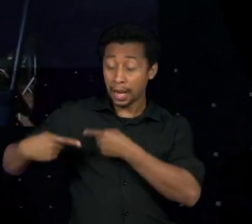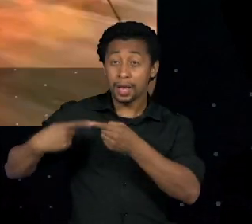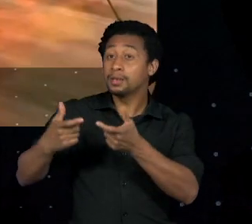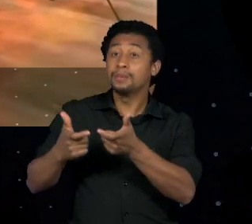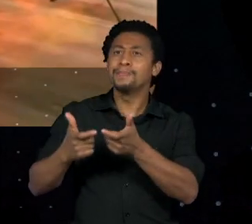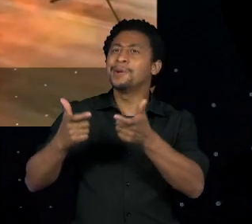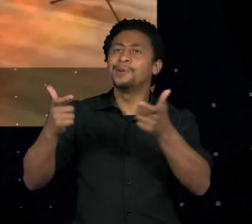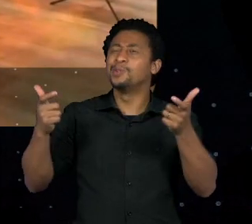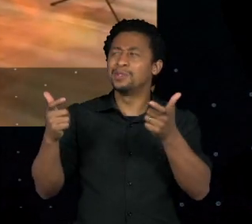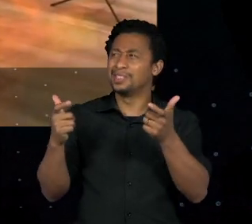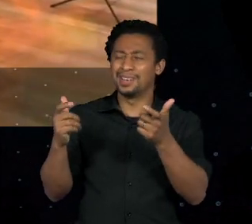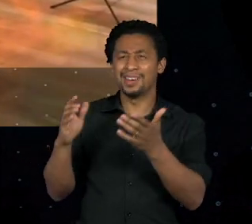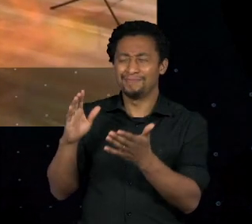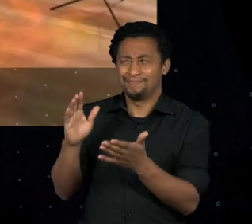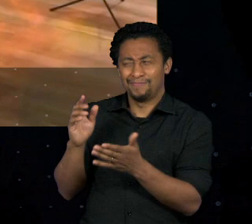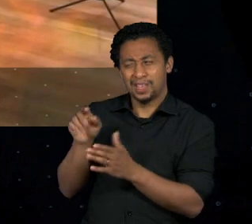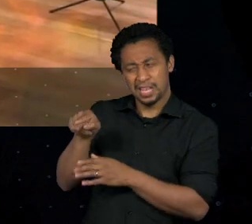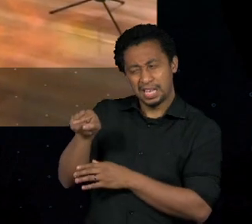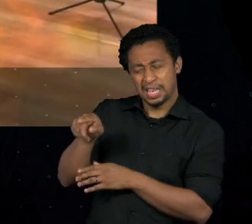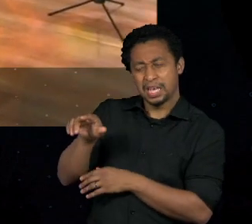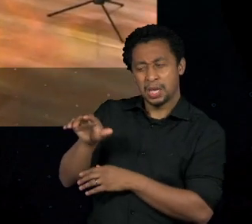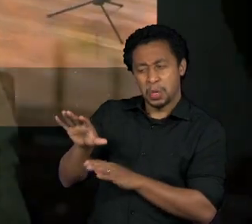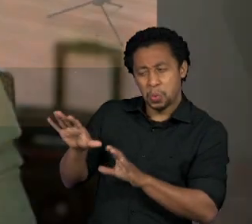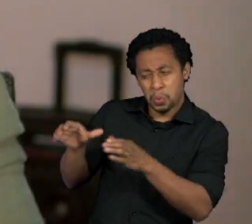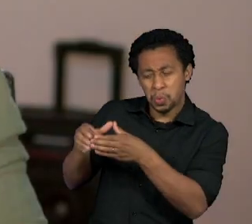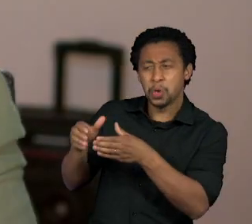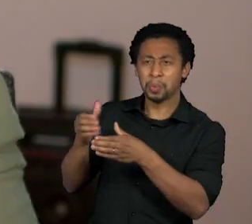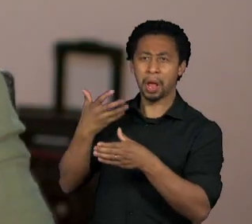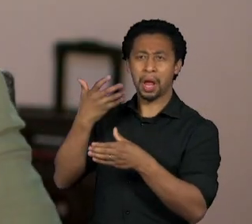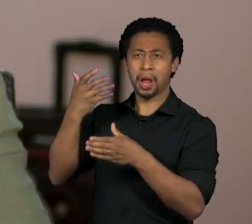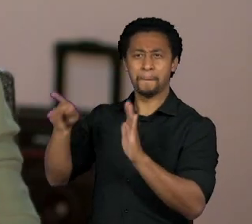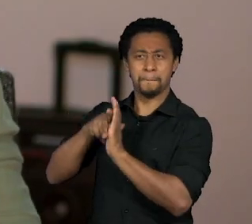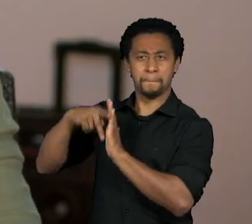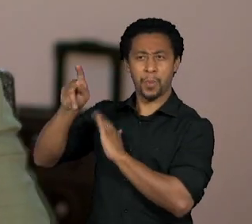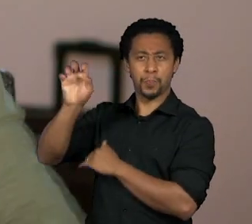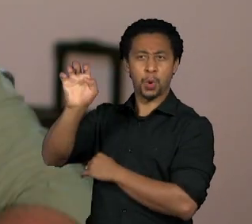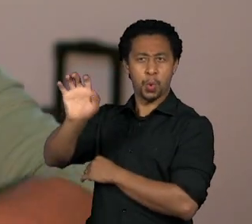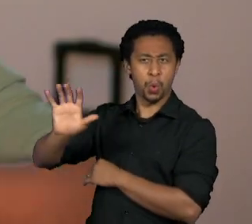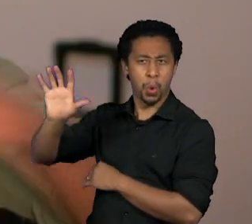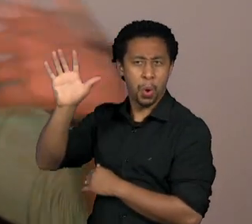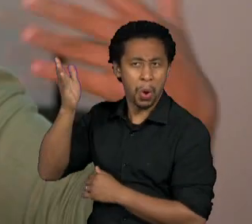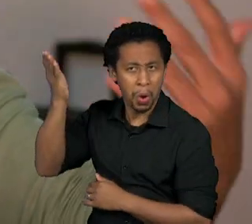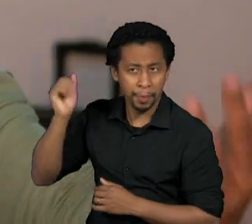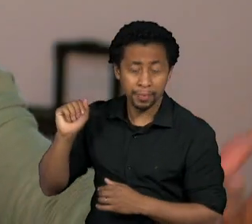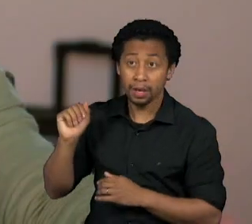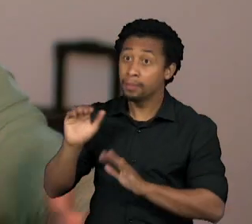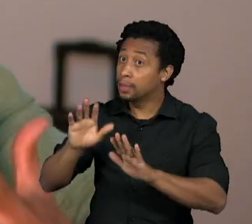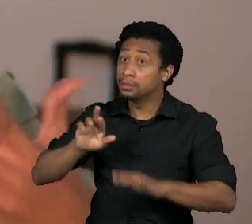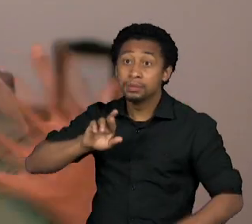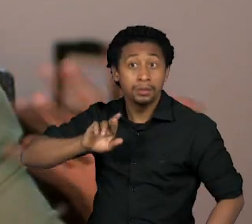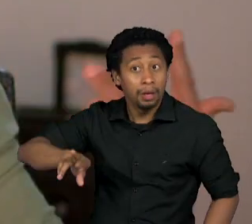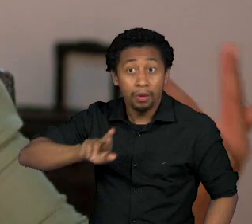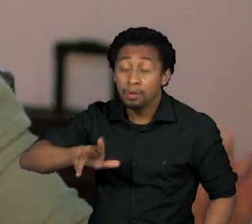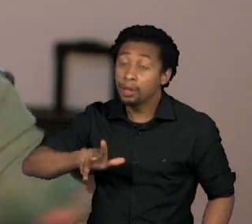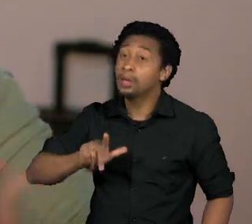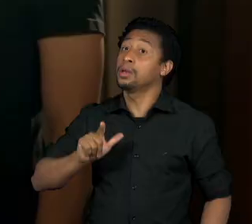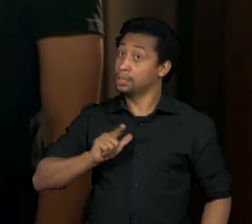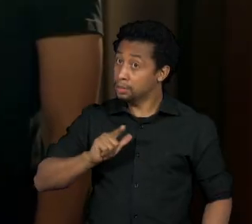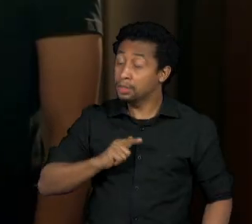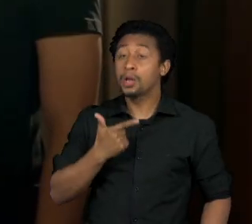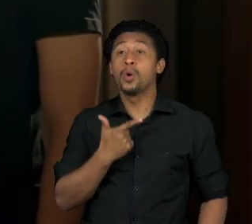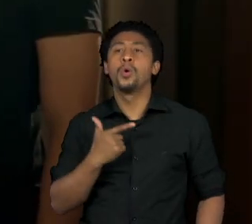né, eurocentrada, né, de Mozart, Beethoven, mas certamente existem outras linguagens que